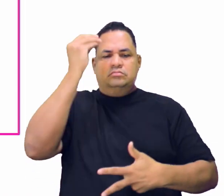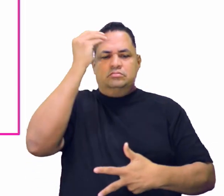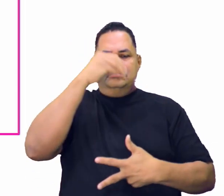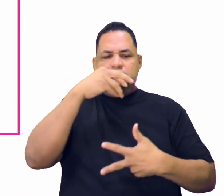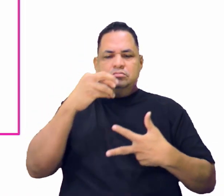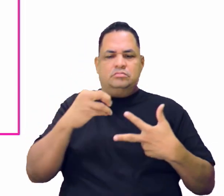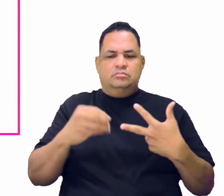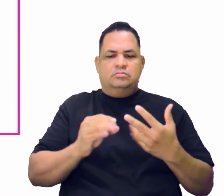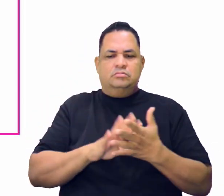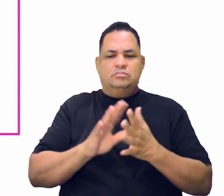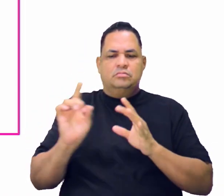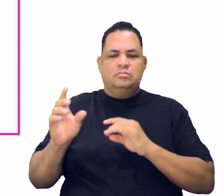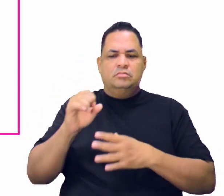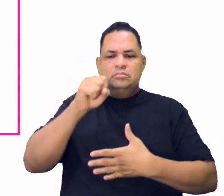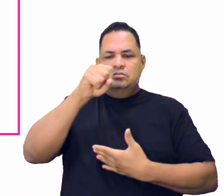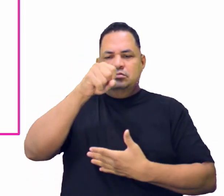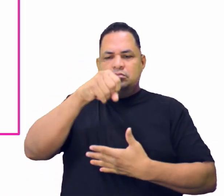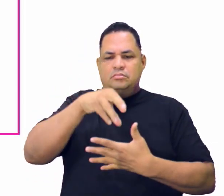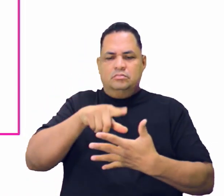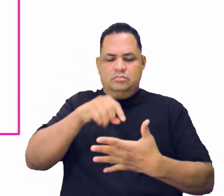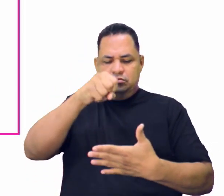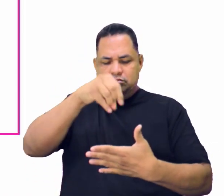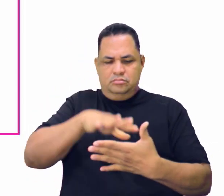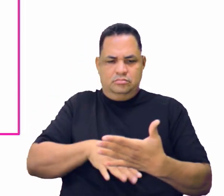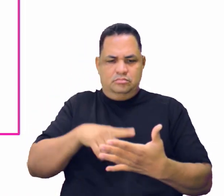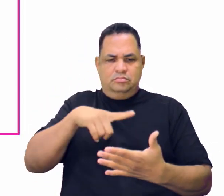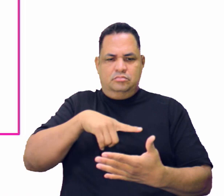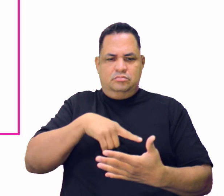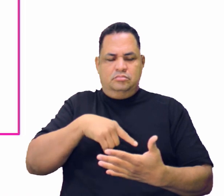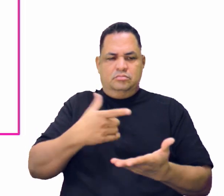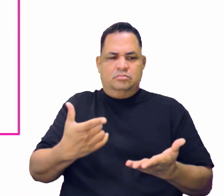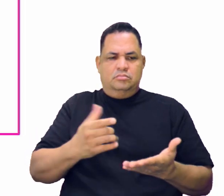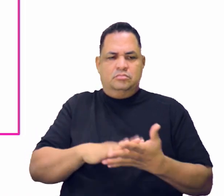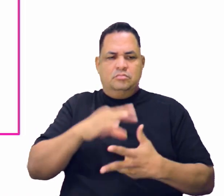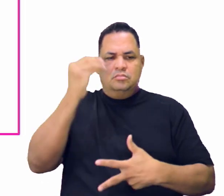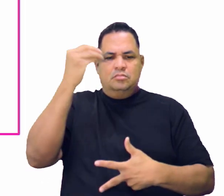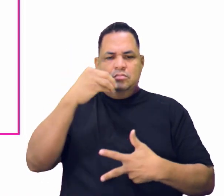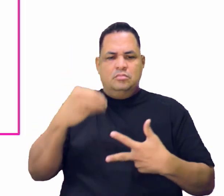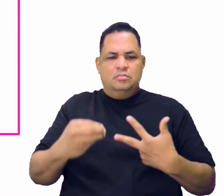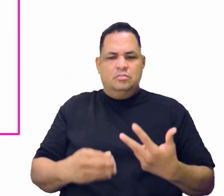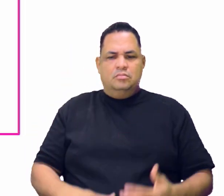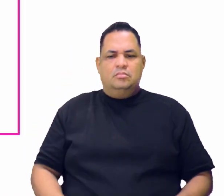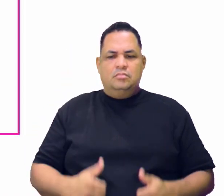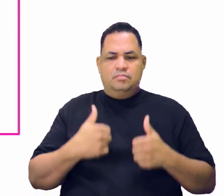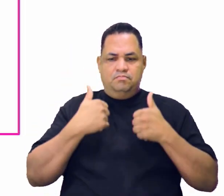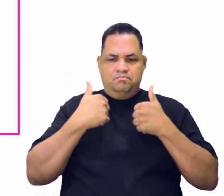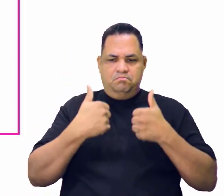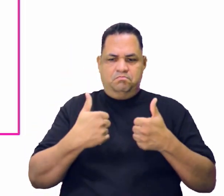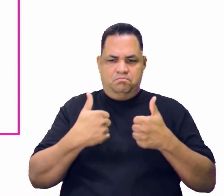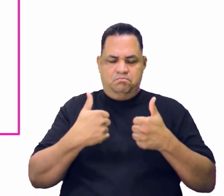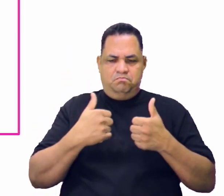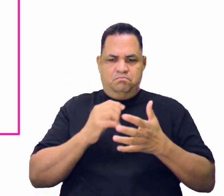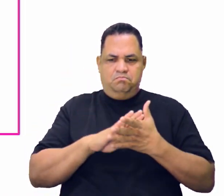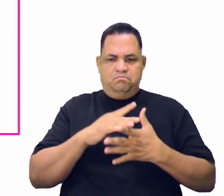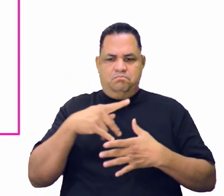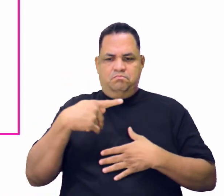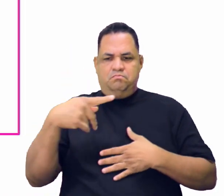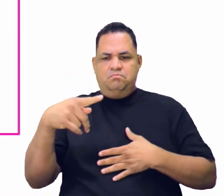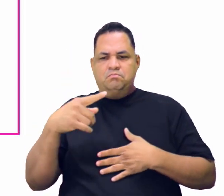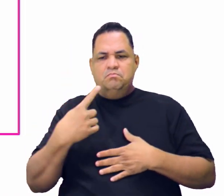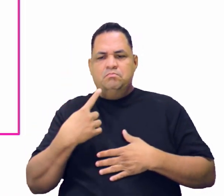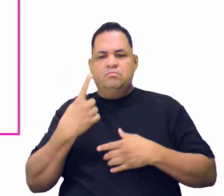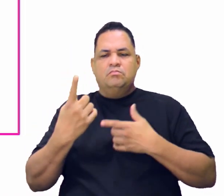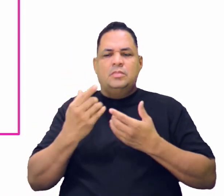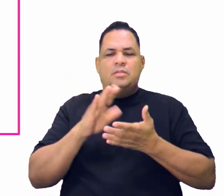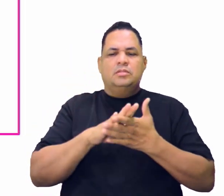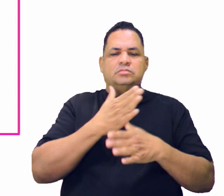é que em cada atividade teremos uma questão do Enem. Belezinha? Para você ir logo